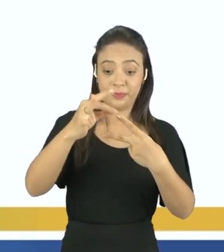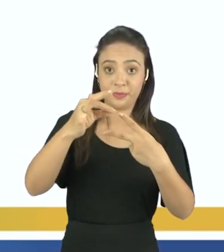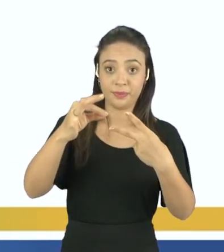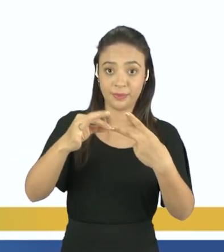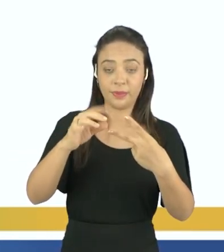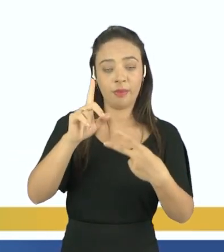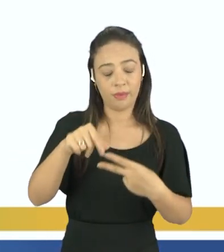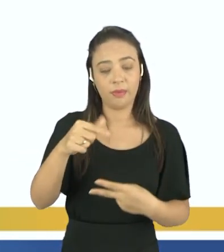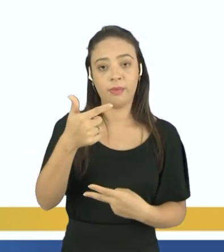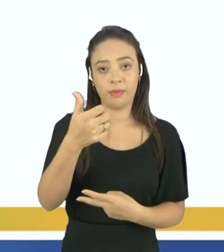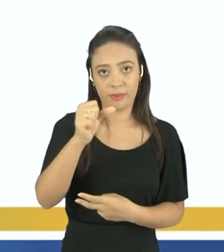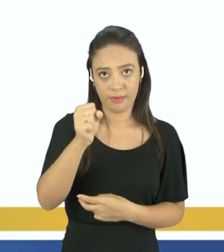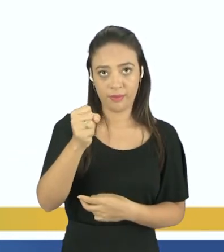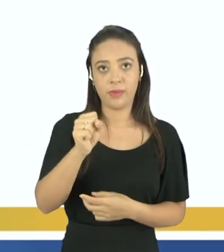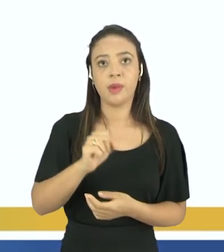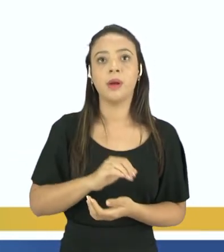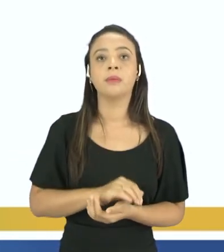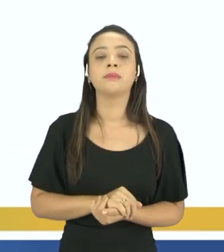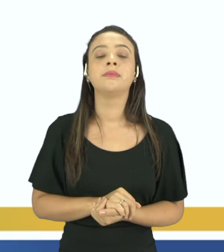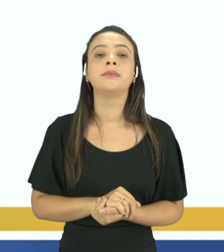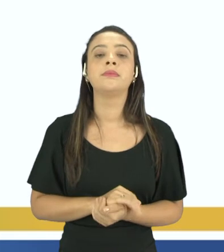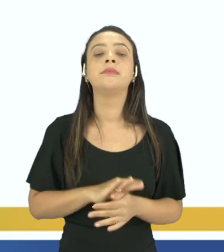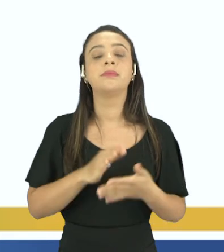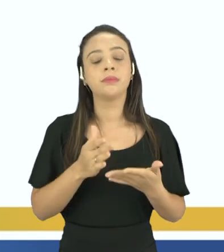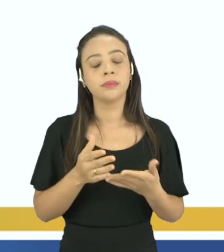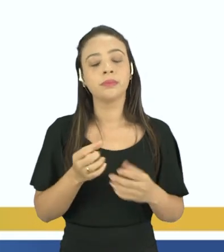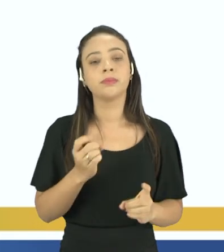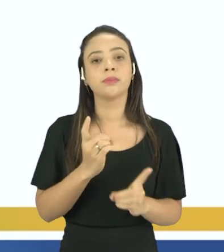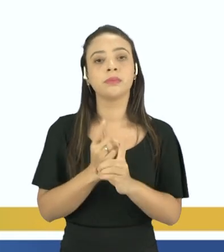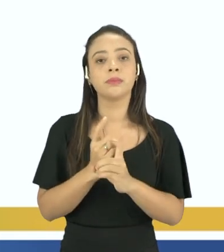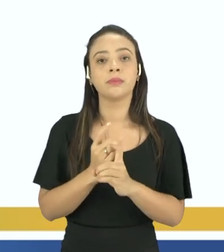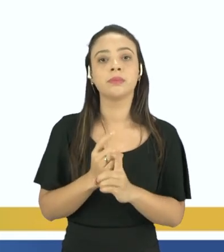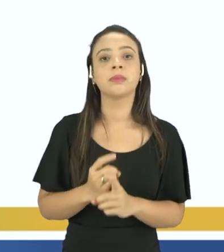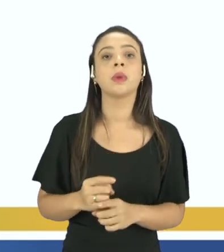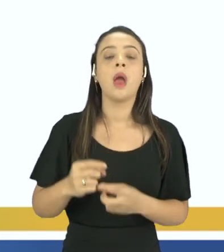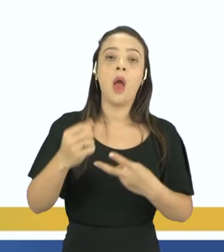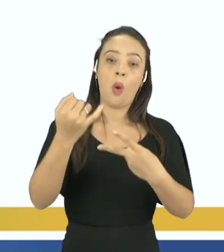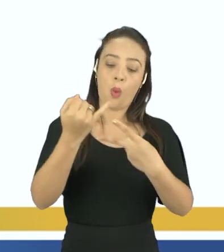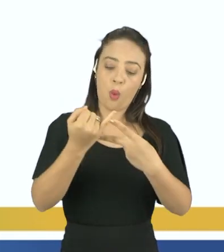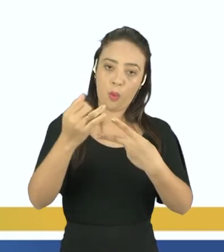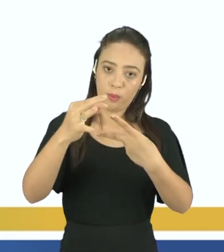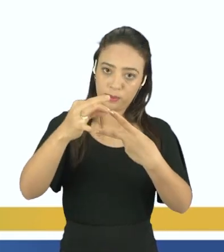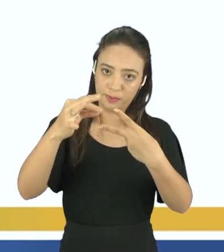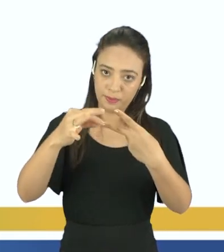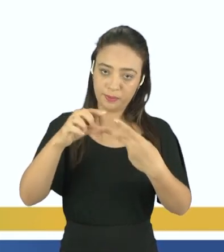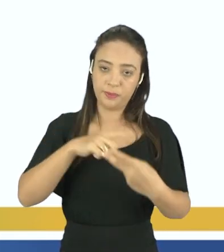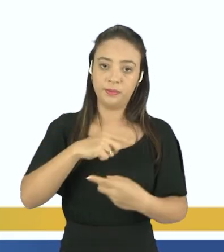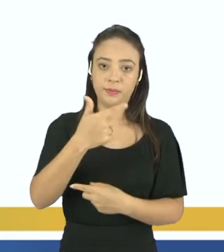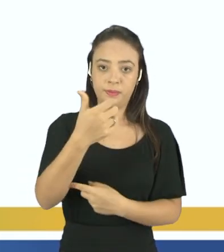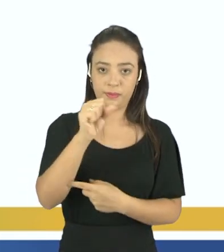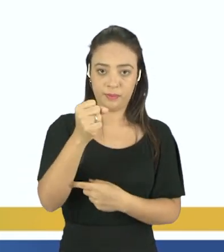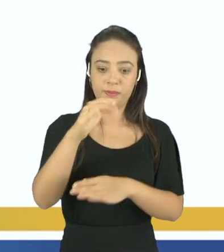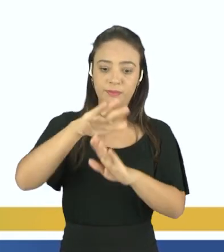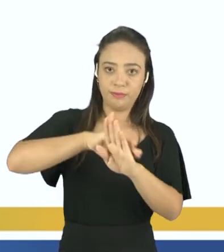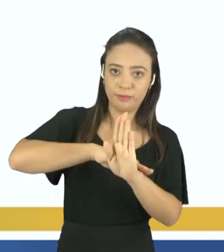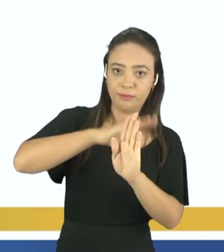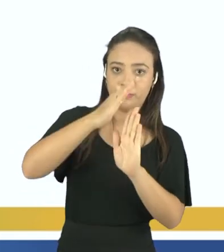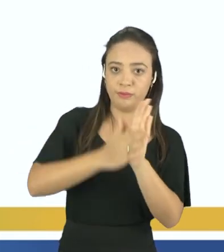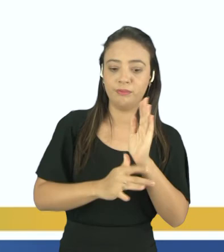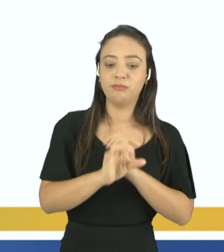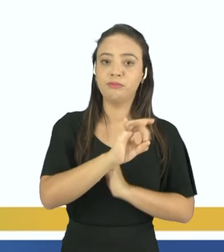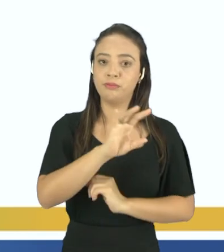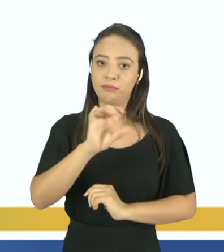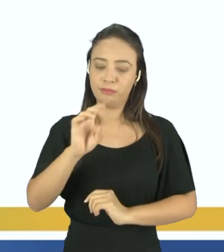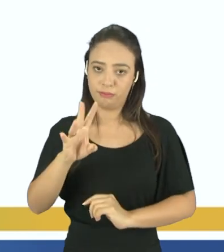28 certo então nós temos um polígono de 28 lados que de cada